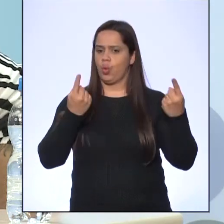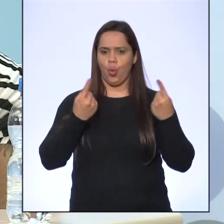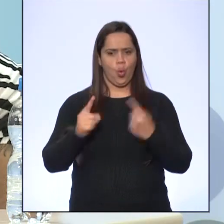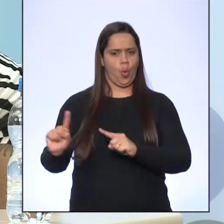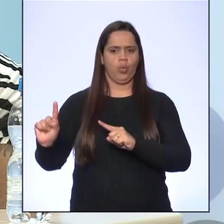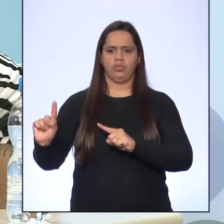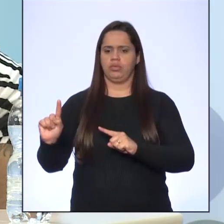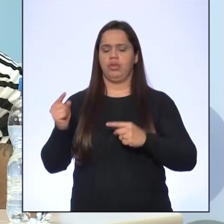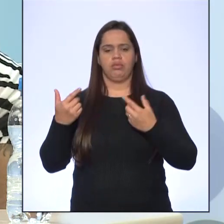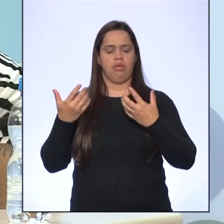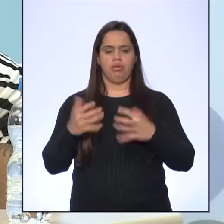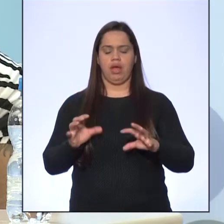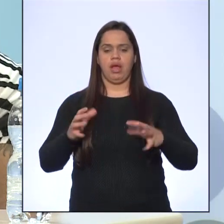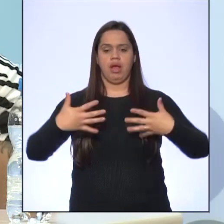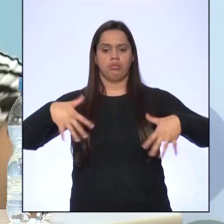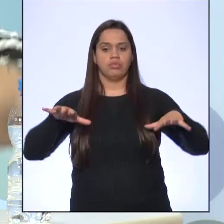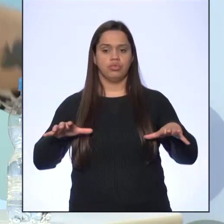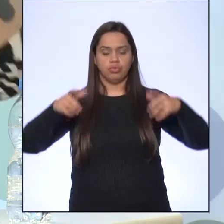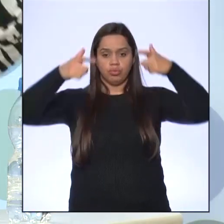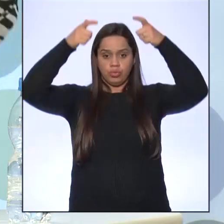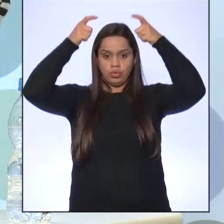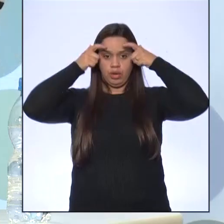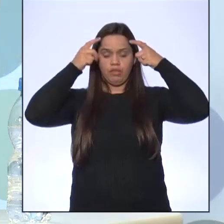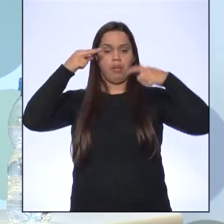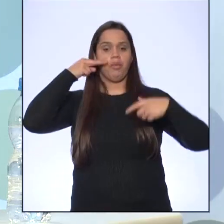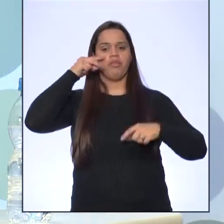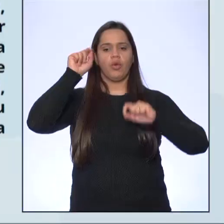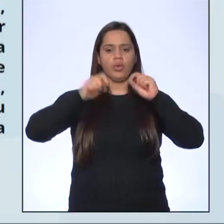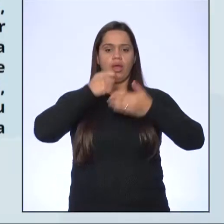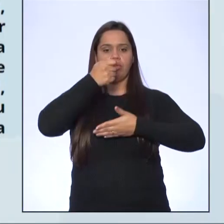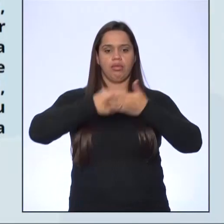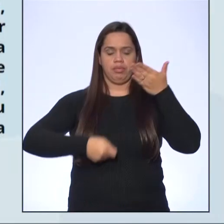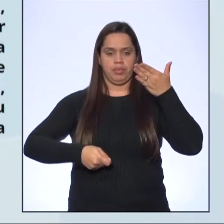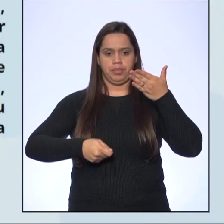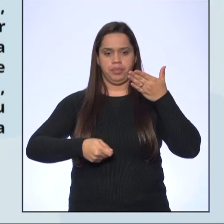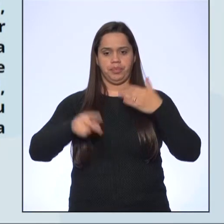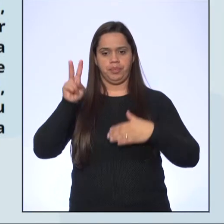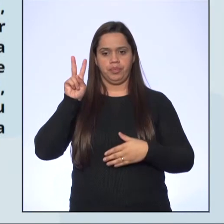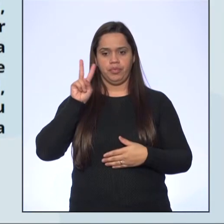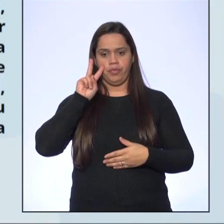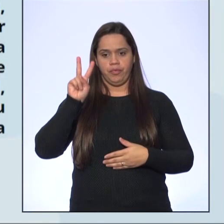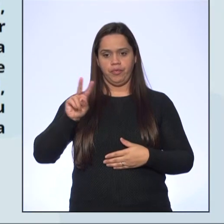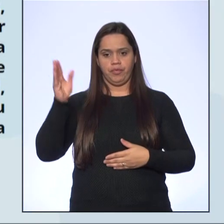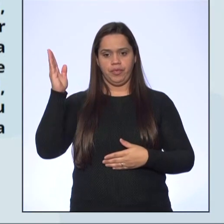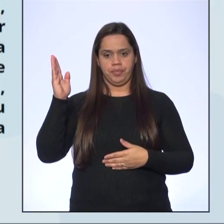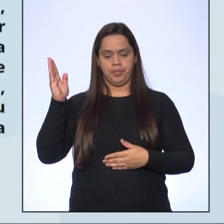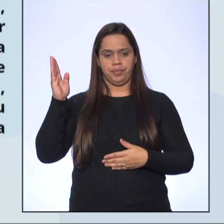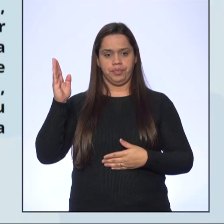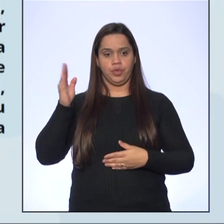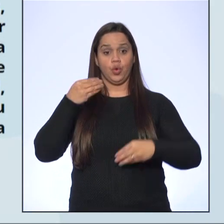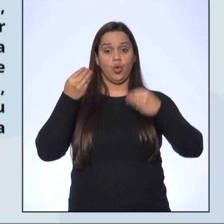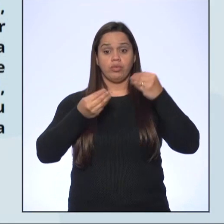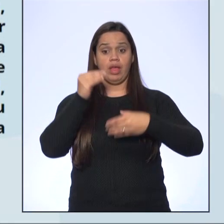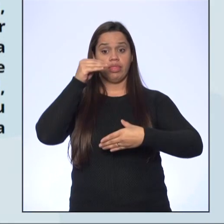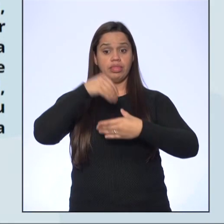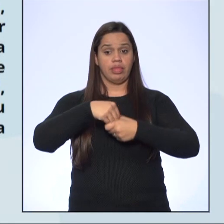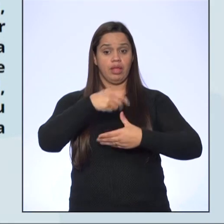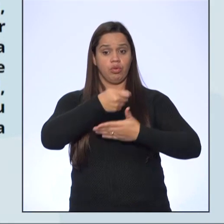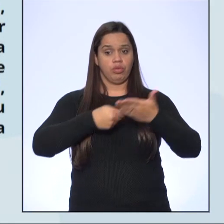absolutismo monárquico. E vamos dar uma olhada aqui no texto, só para vocês verem como que isso está no texto,